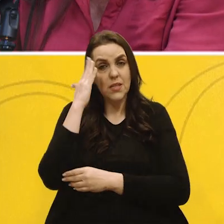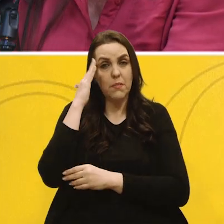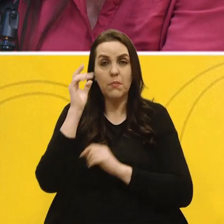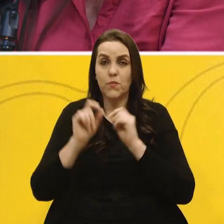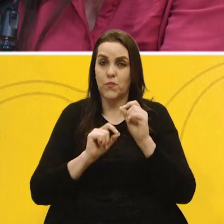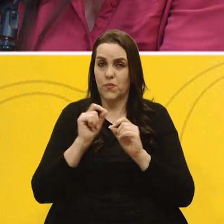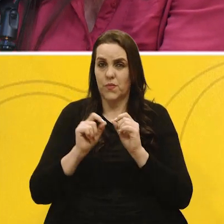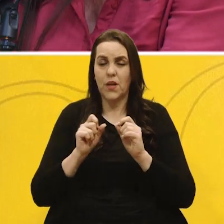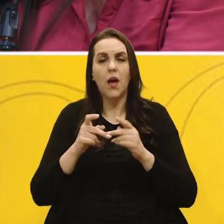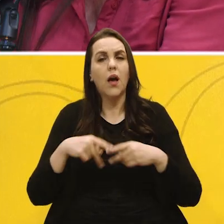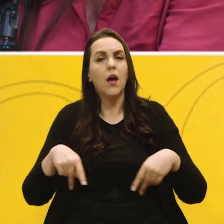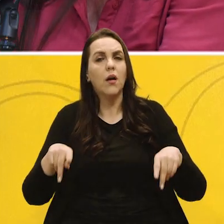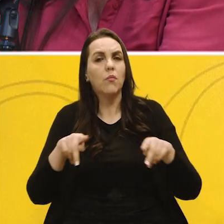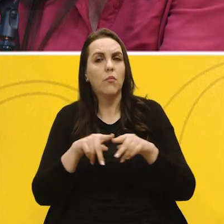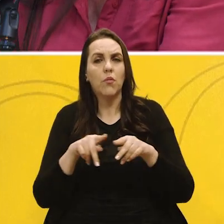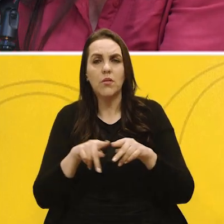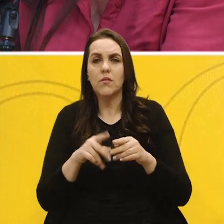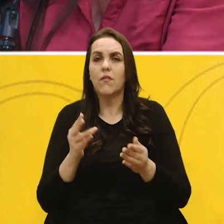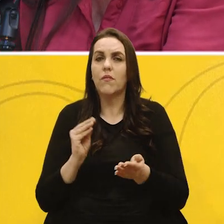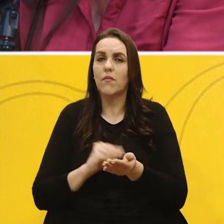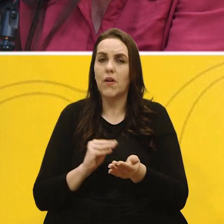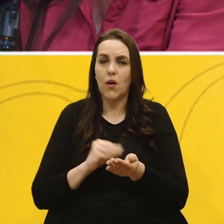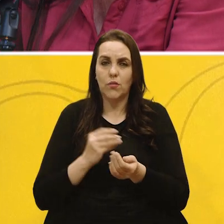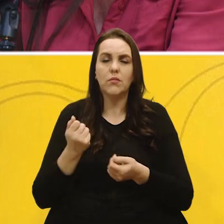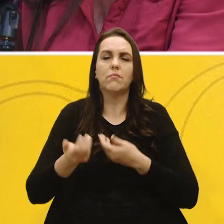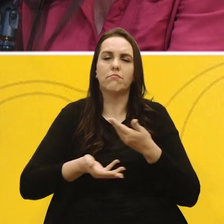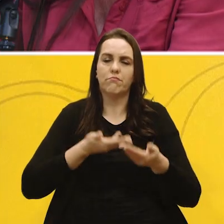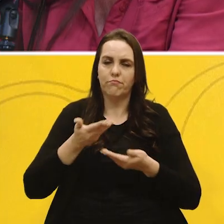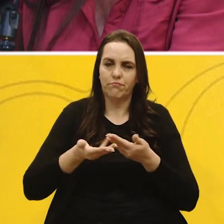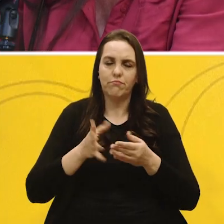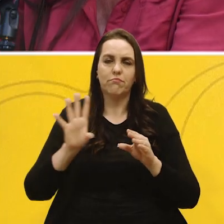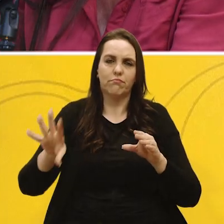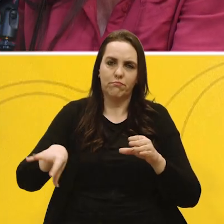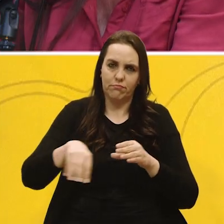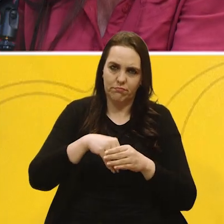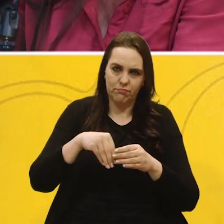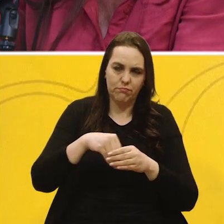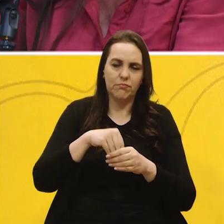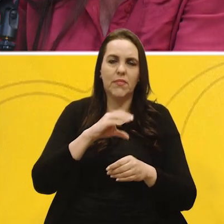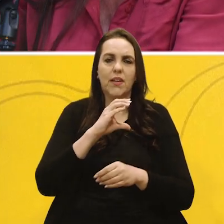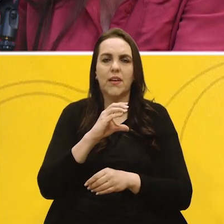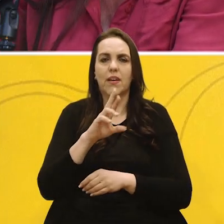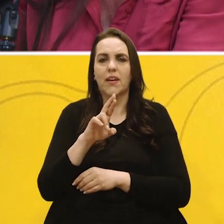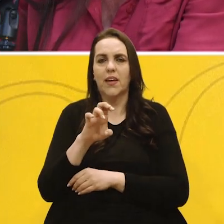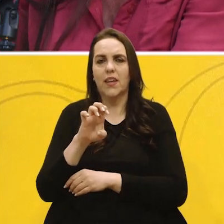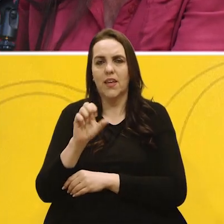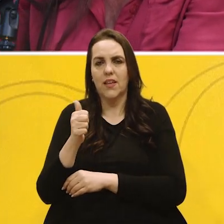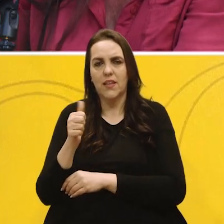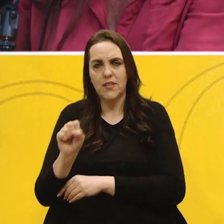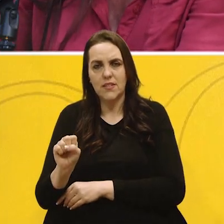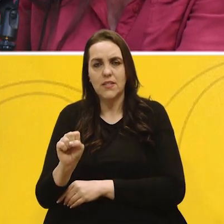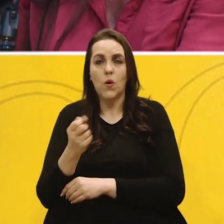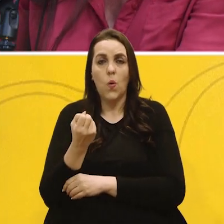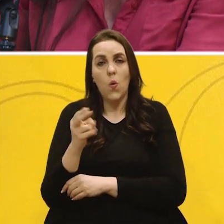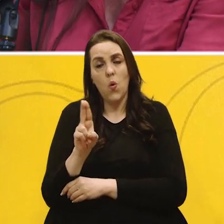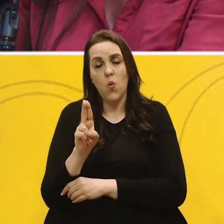que a população ela não fica desassistida porque vão ser inseridas dentro dos CREAS ou em outros equipamentos, né?